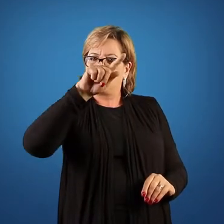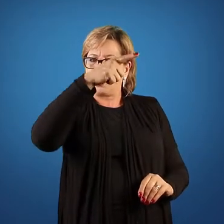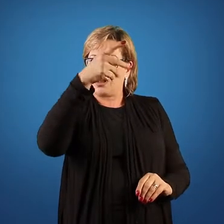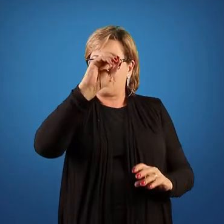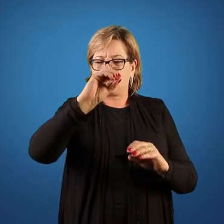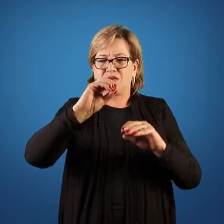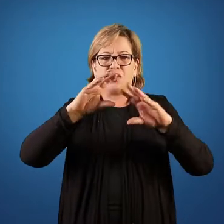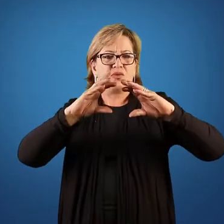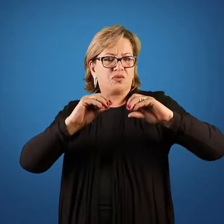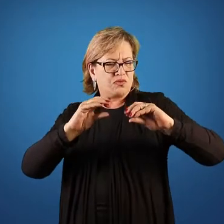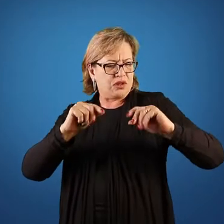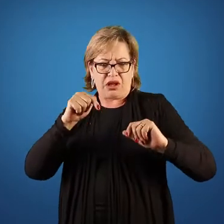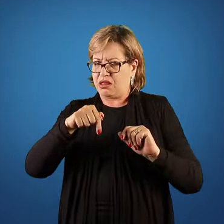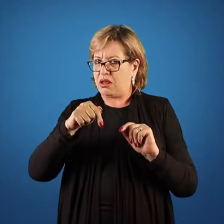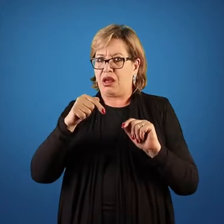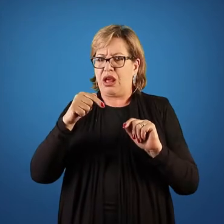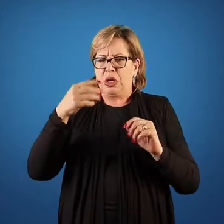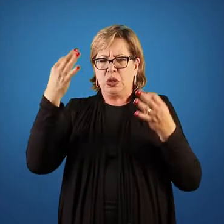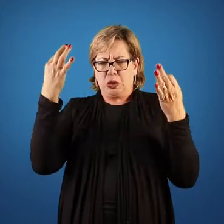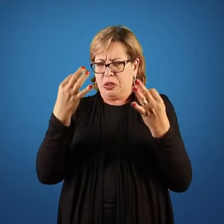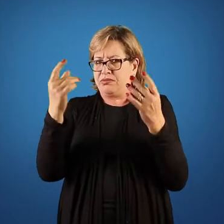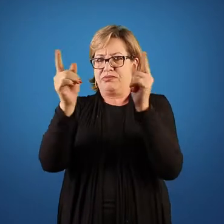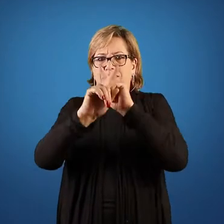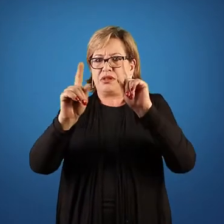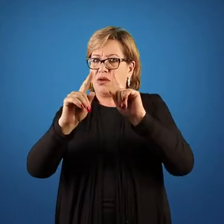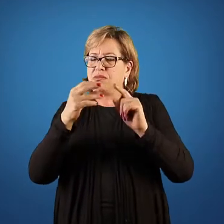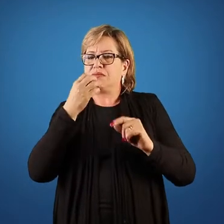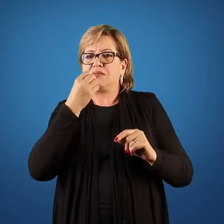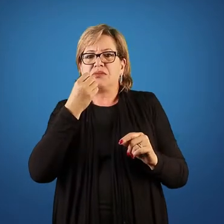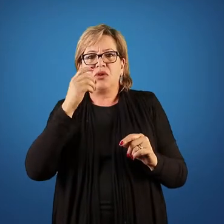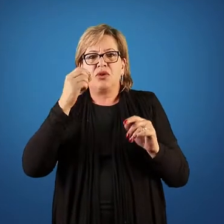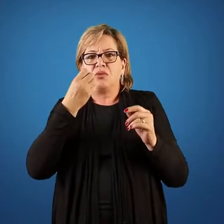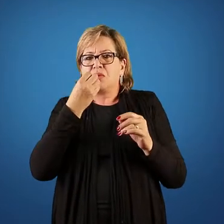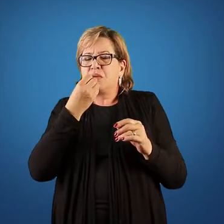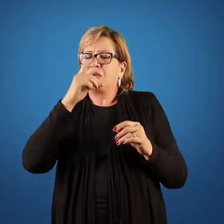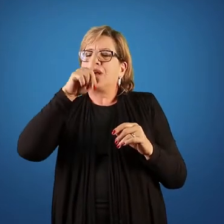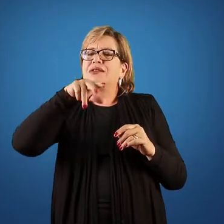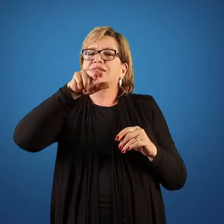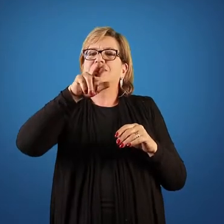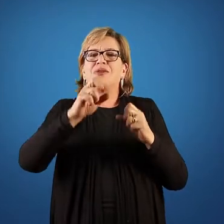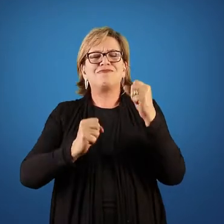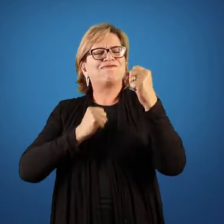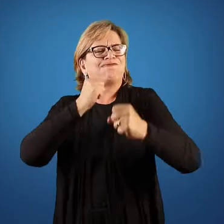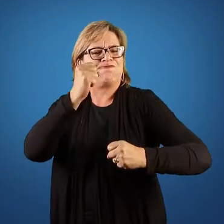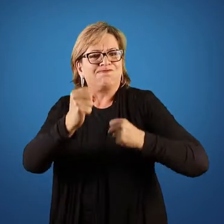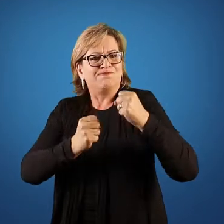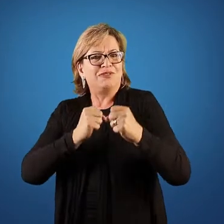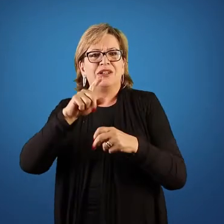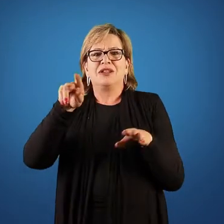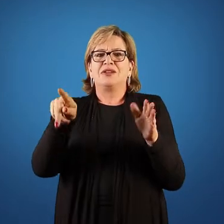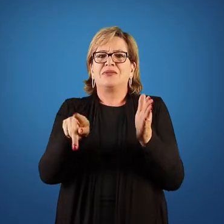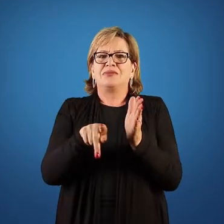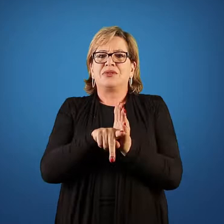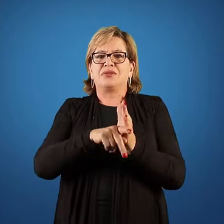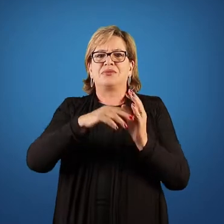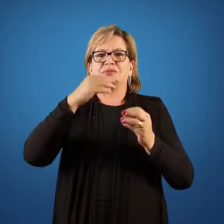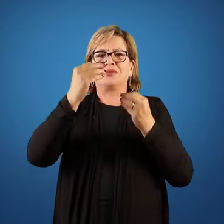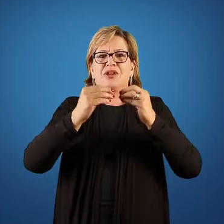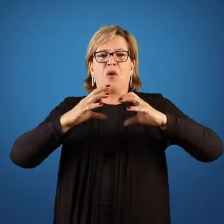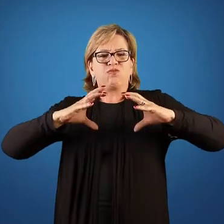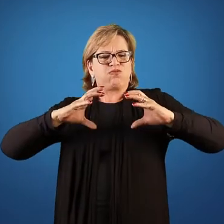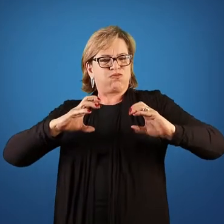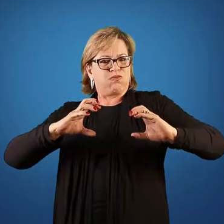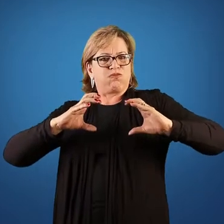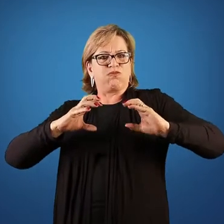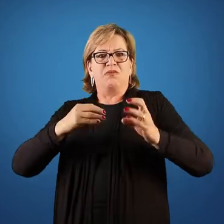o colchão ideal. O ideal são aqueles colchões utilizados no atletismo, que são os chamados colchões gordos,